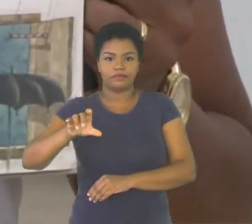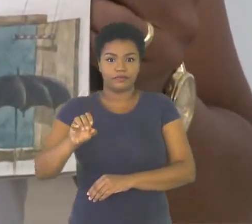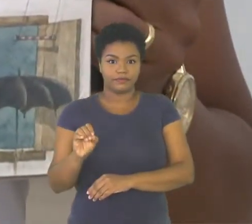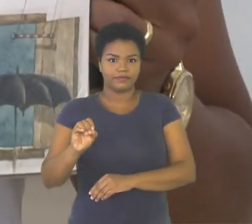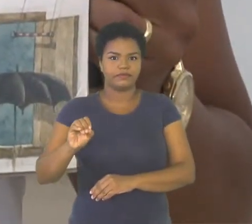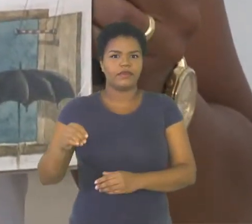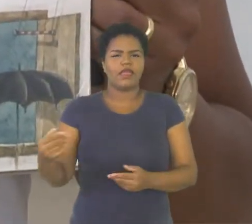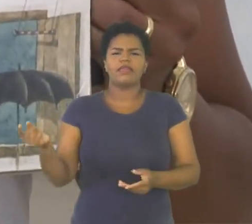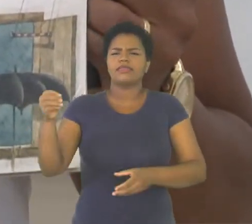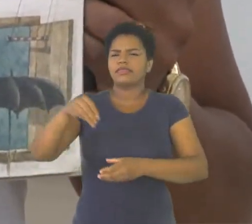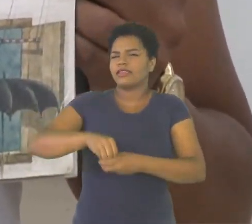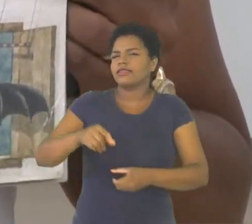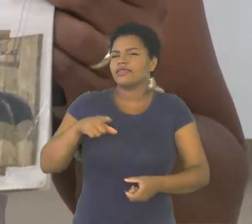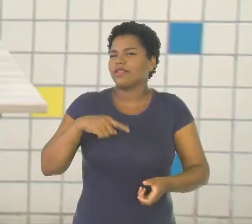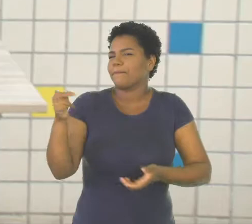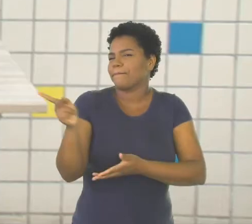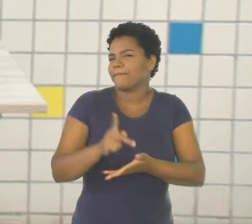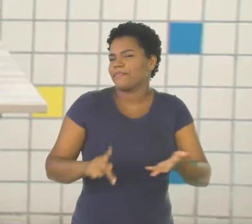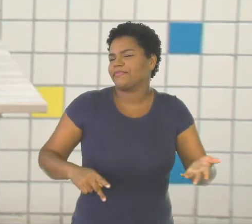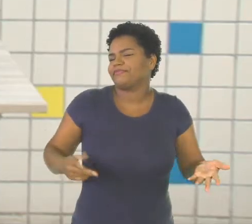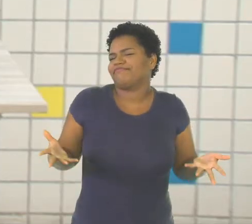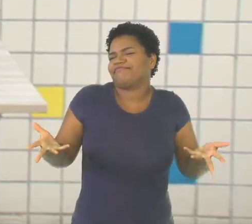poema fantástico,